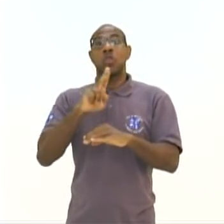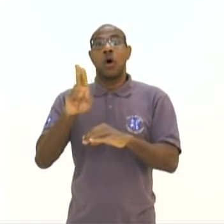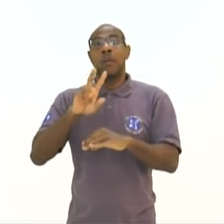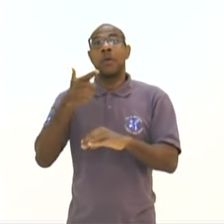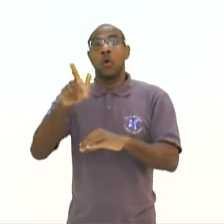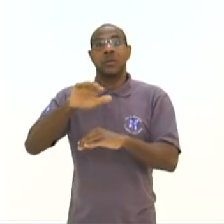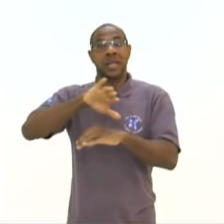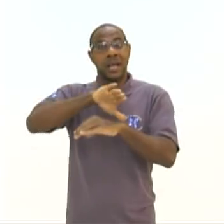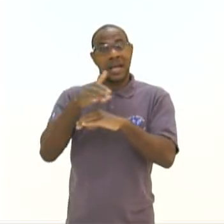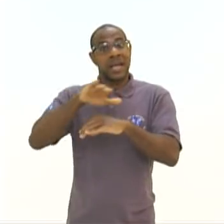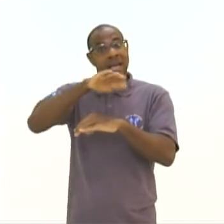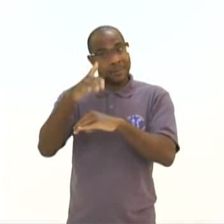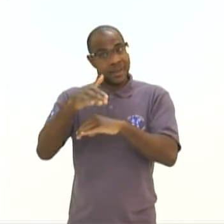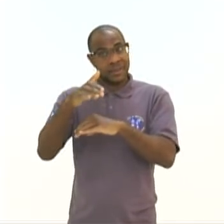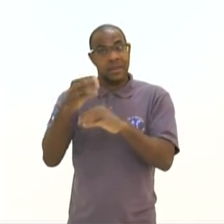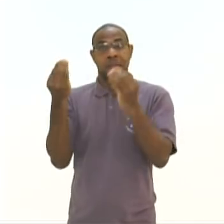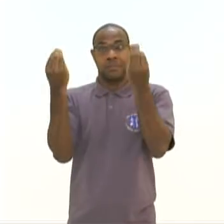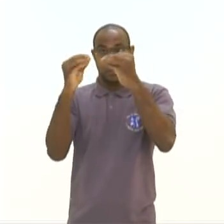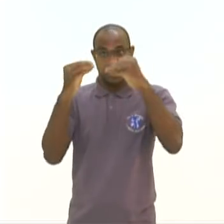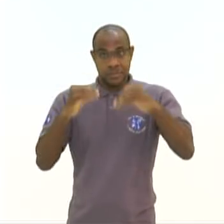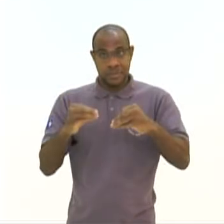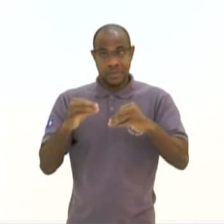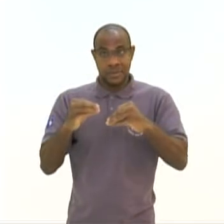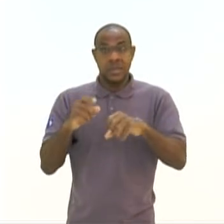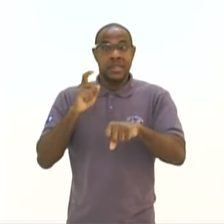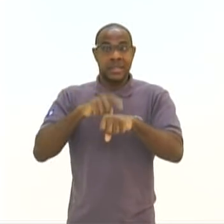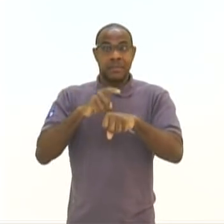vocês voltarem e eu volto para a gente encerrar nossa aula de hoje.